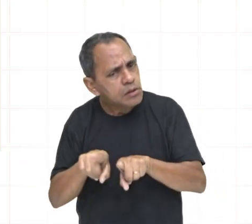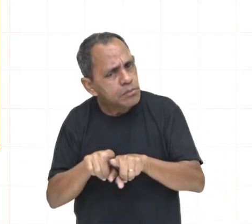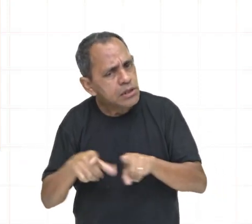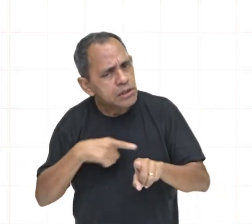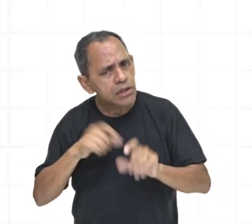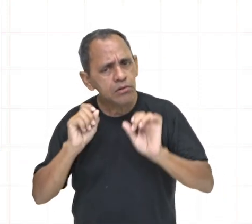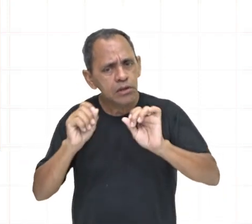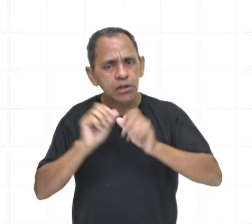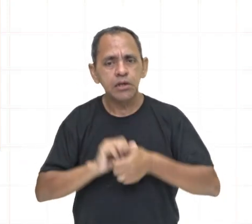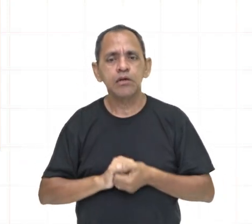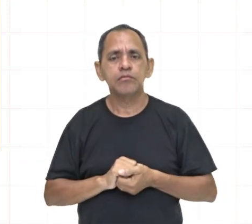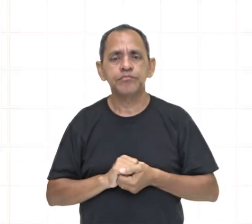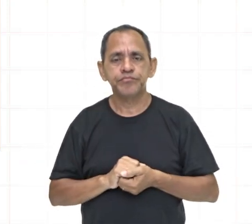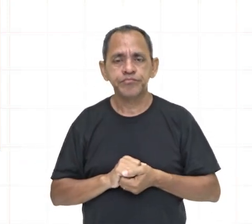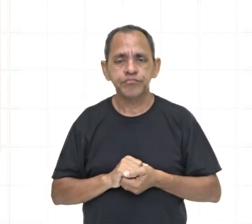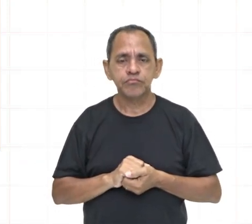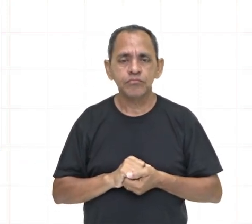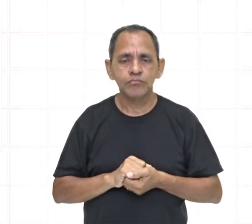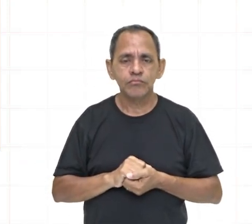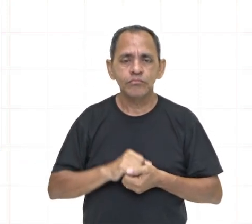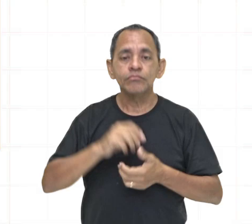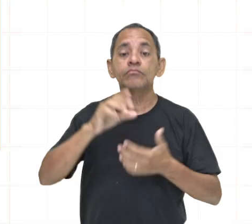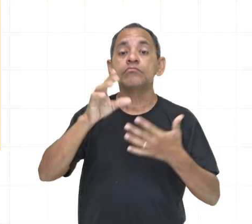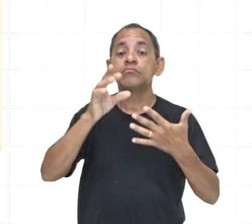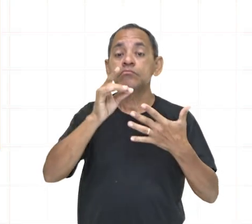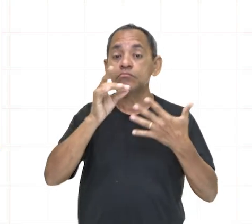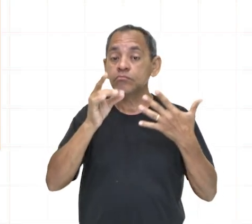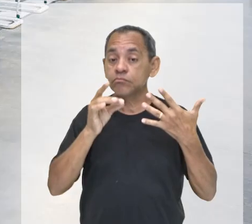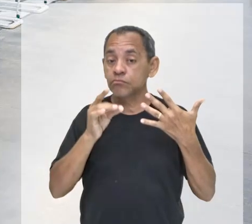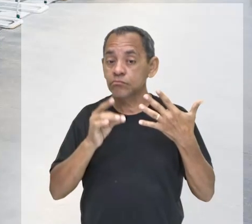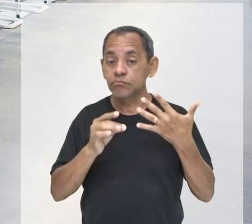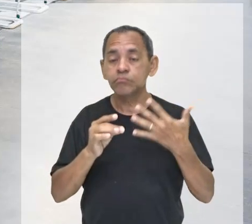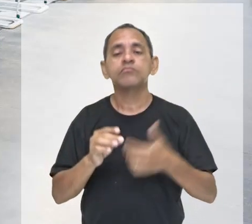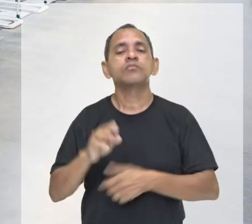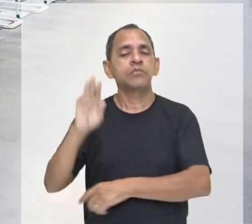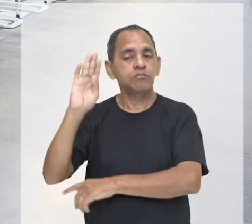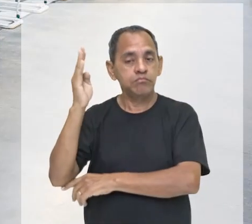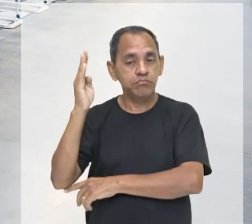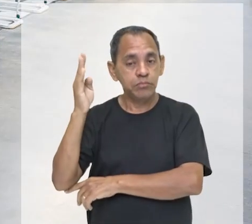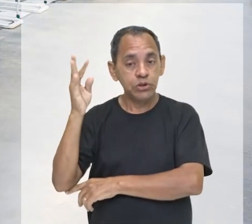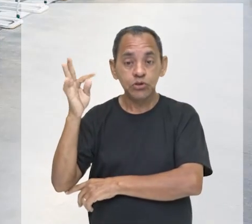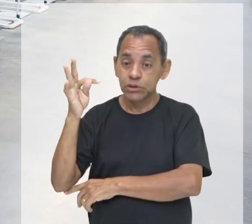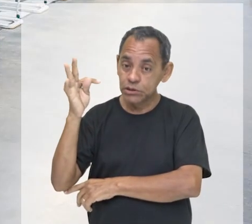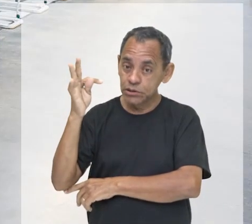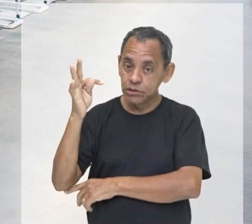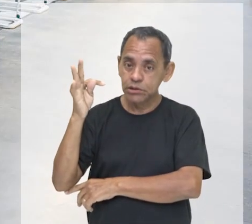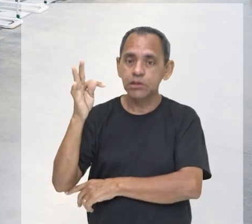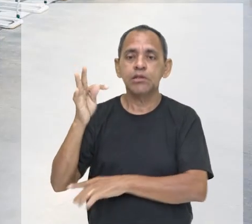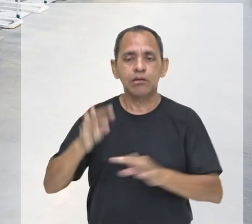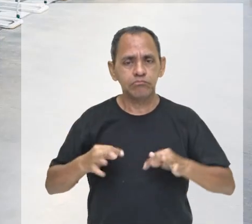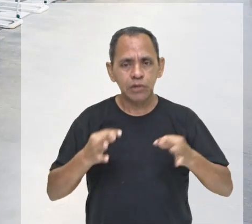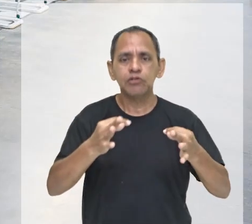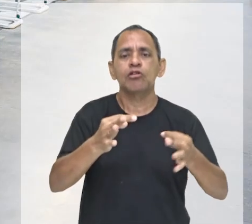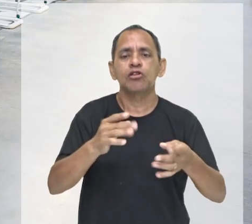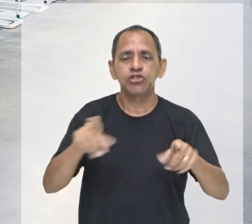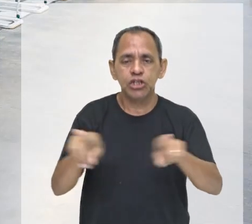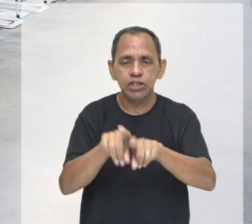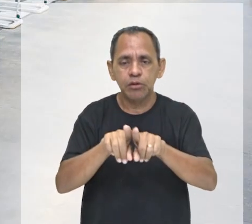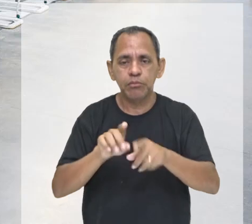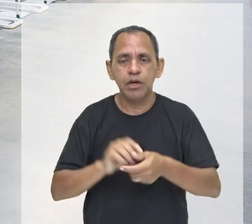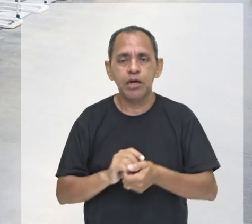produção agropecuária, também teremos o quê? A biotecnologia e a